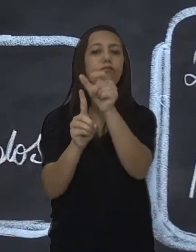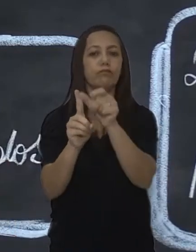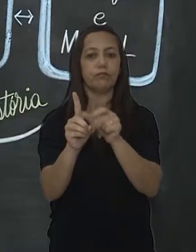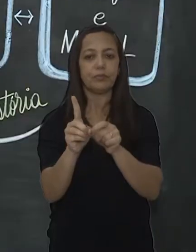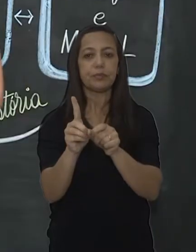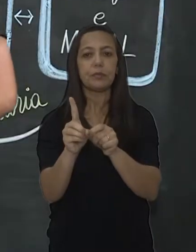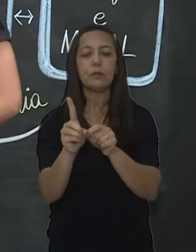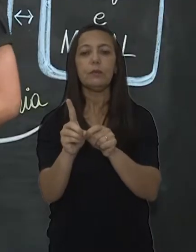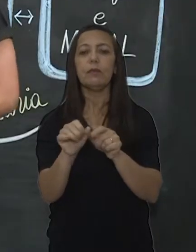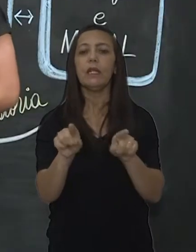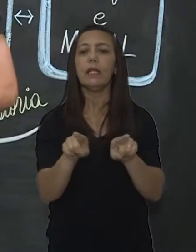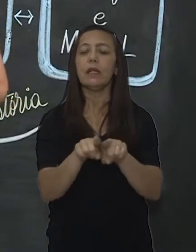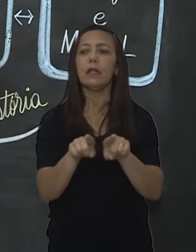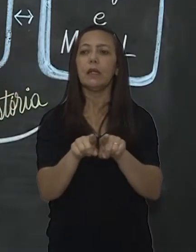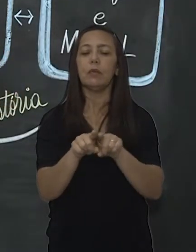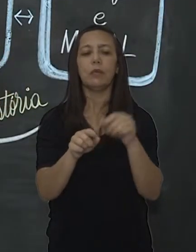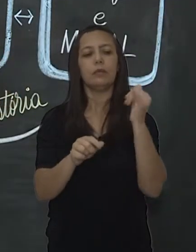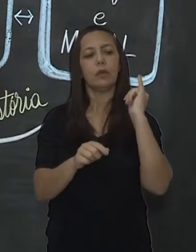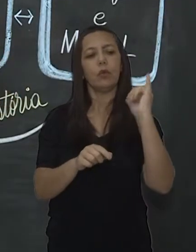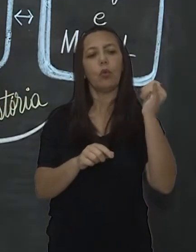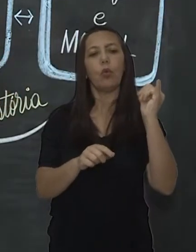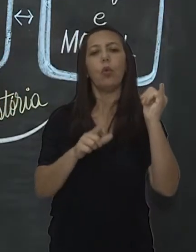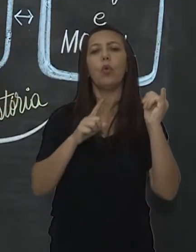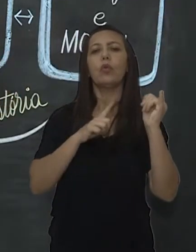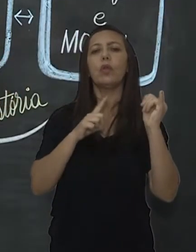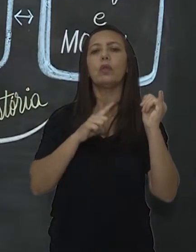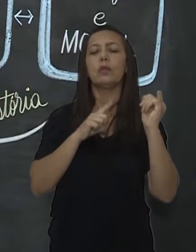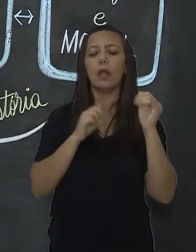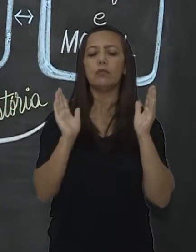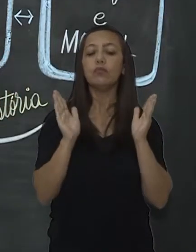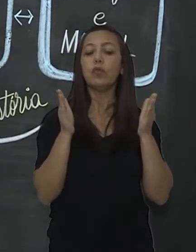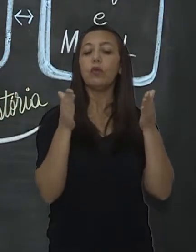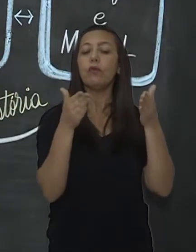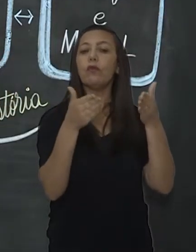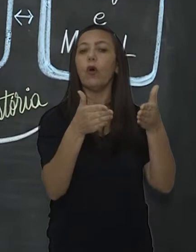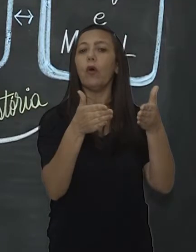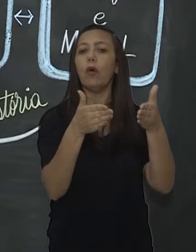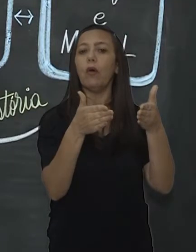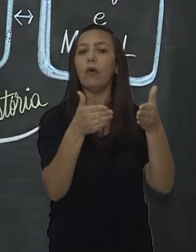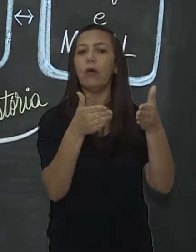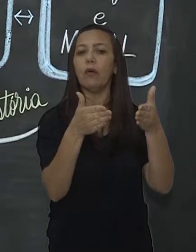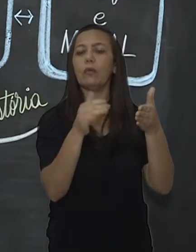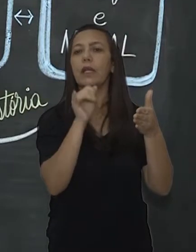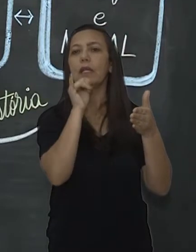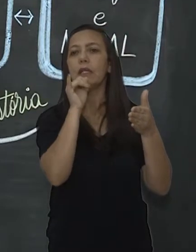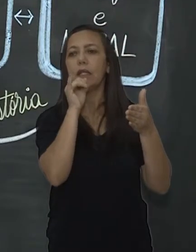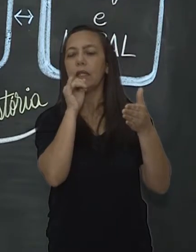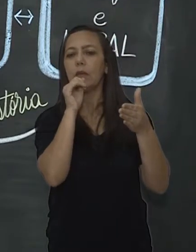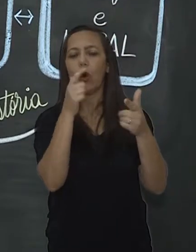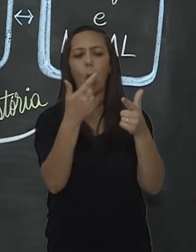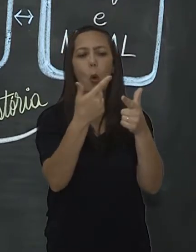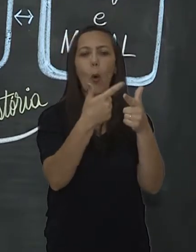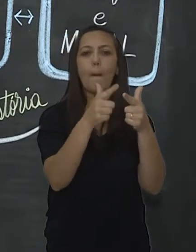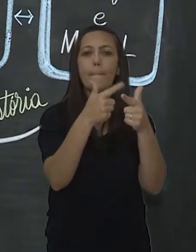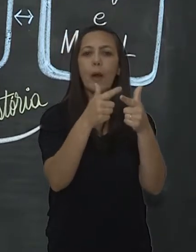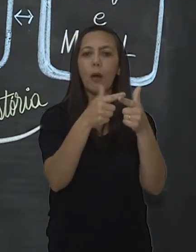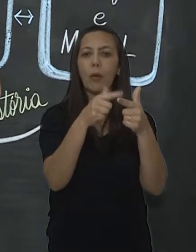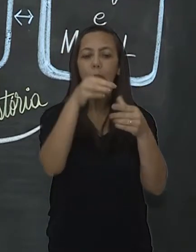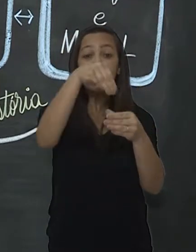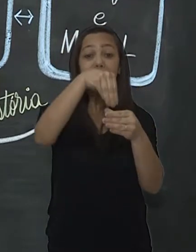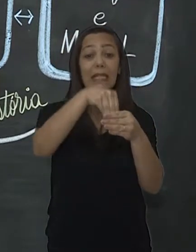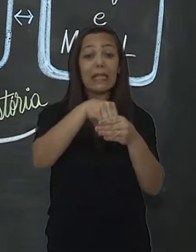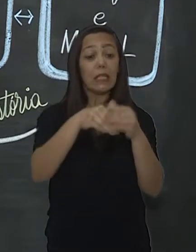fora. A gente diz que o conto também tem um núcleo centralizado. Significa que o conflito, o problema narrativo que essa